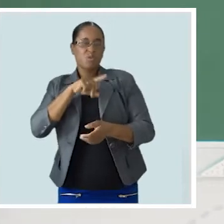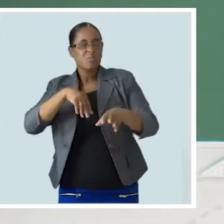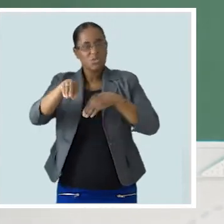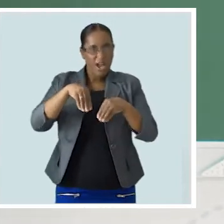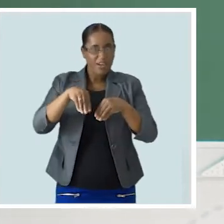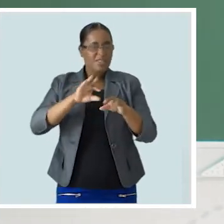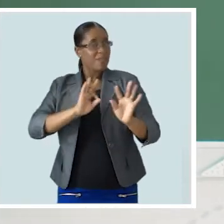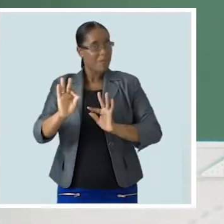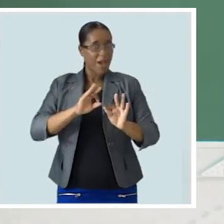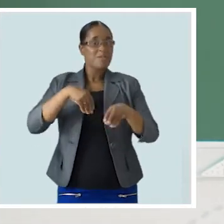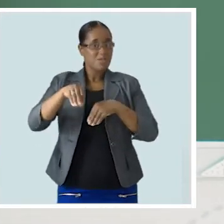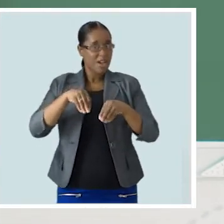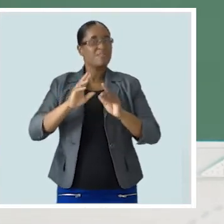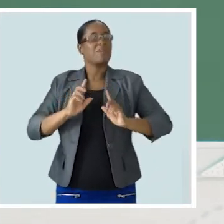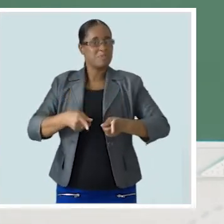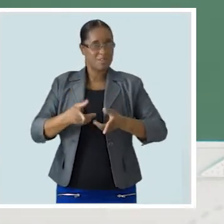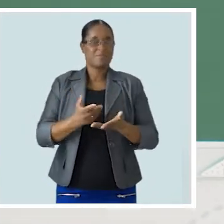jogar? Então vamos lá.